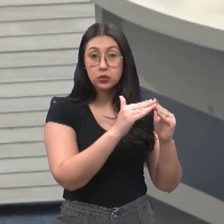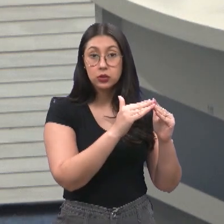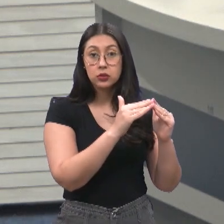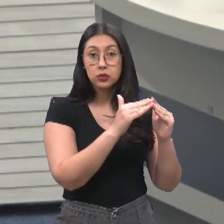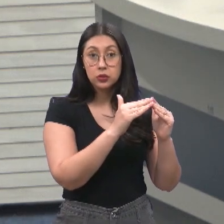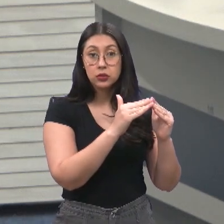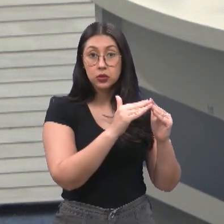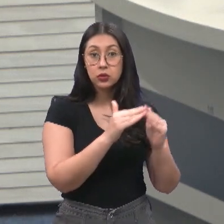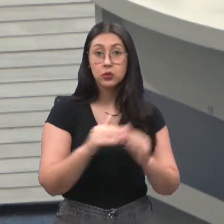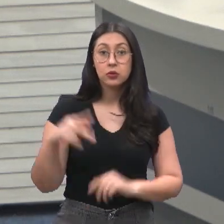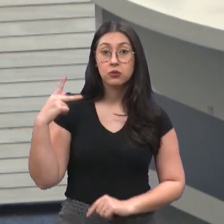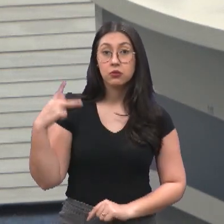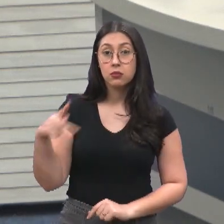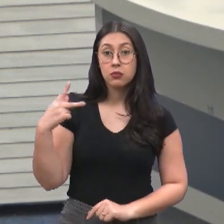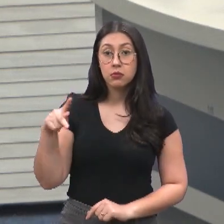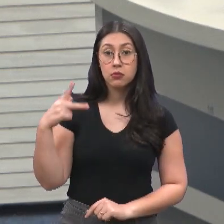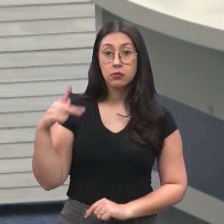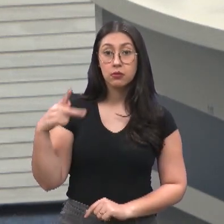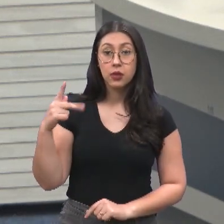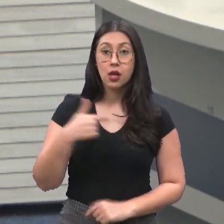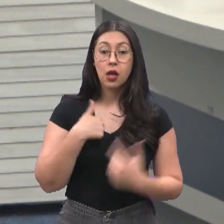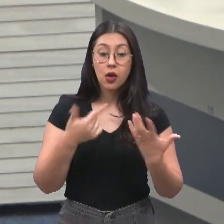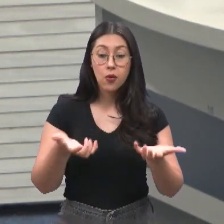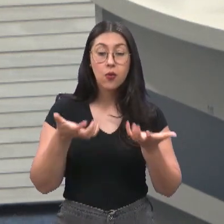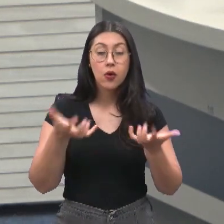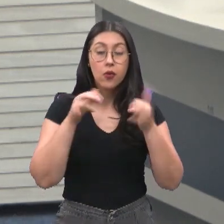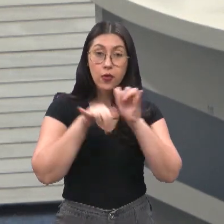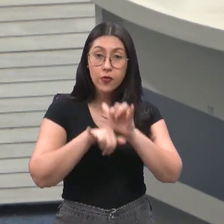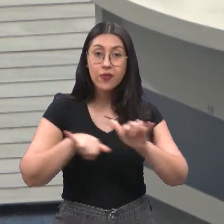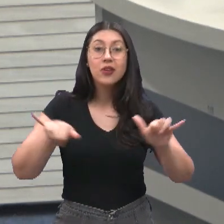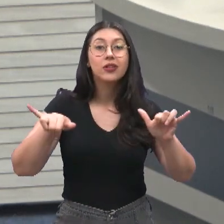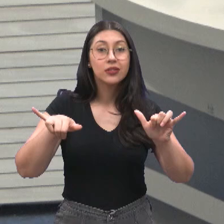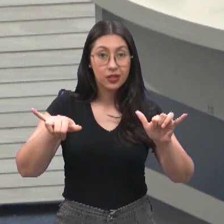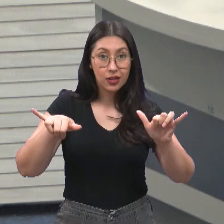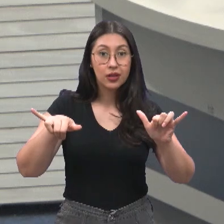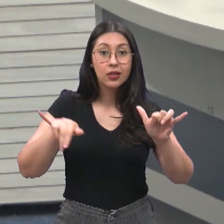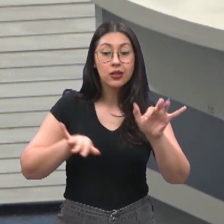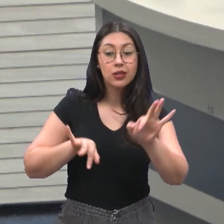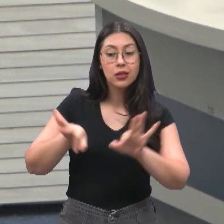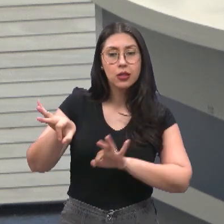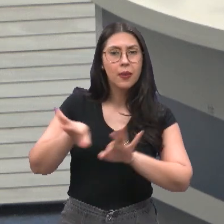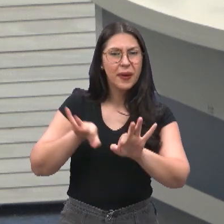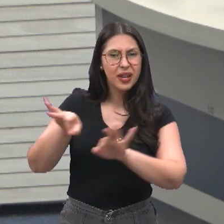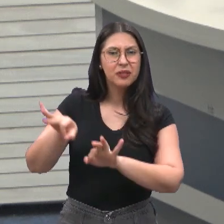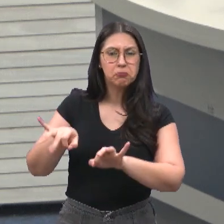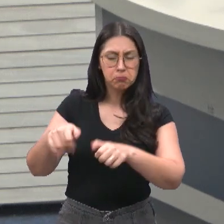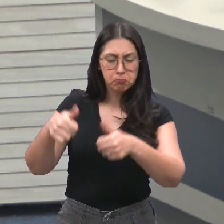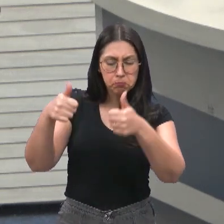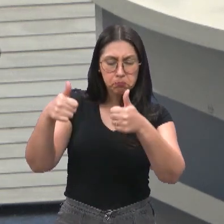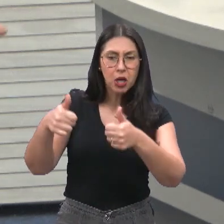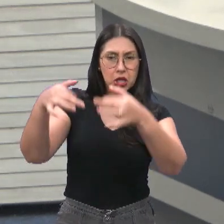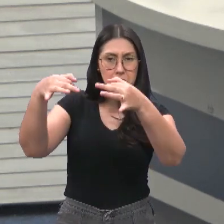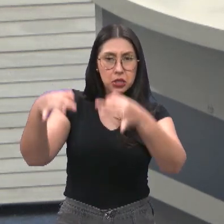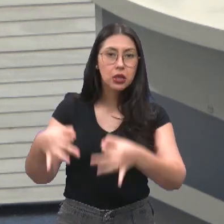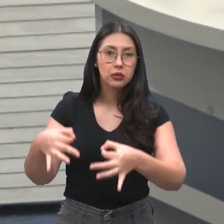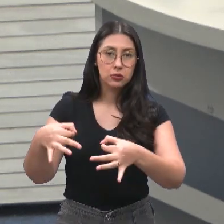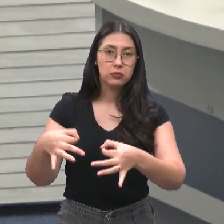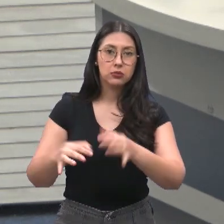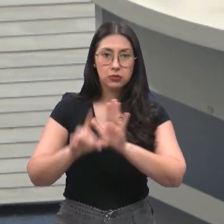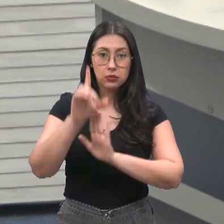do Parque Industrial. Quero ressaltar que é legítima a organização deles, que tem o direito de